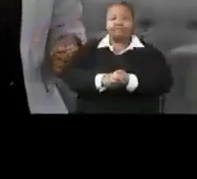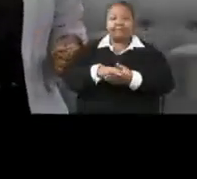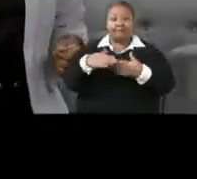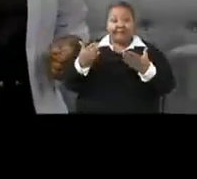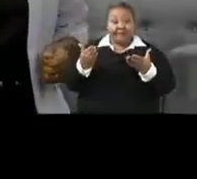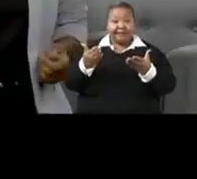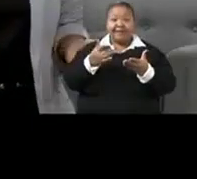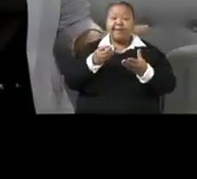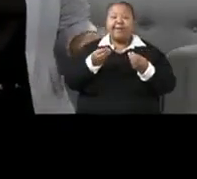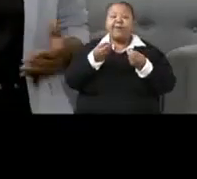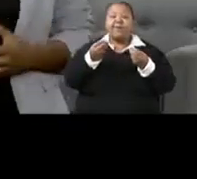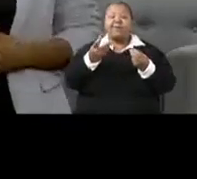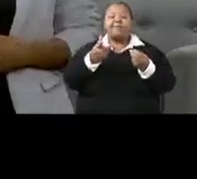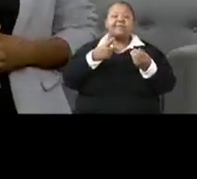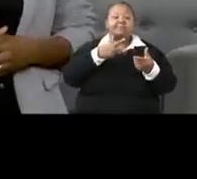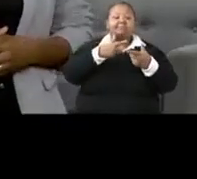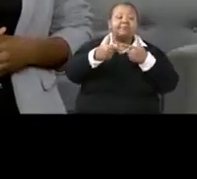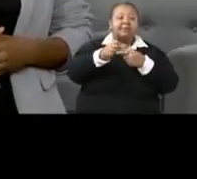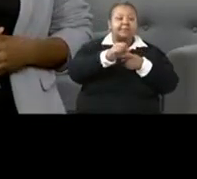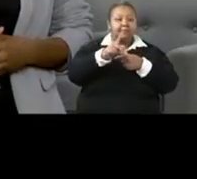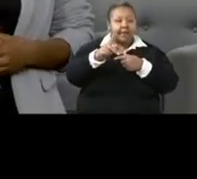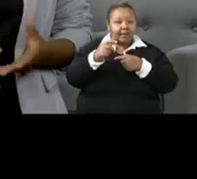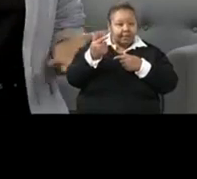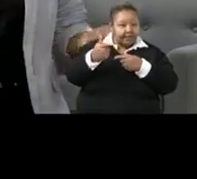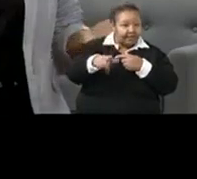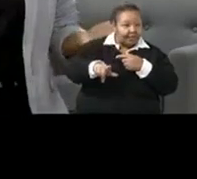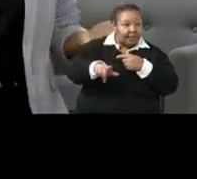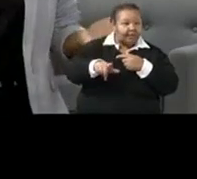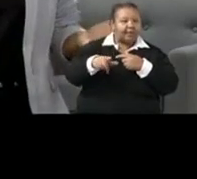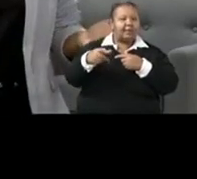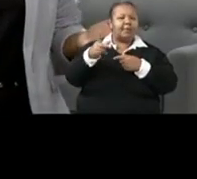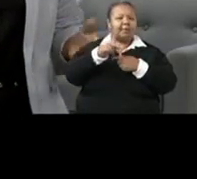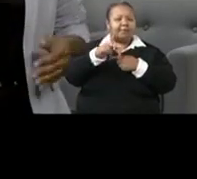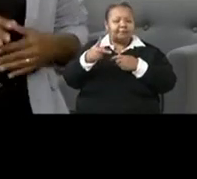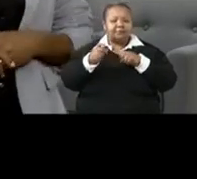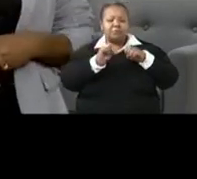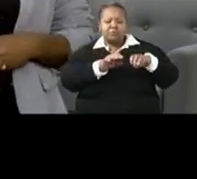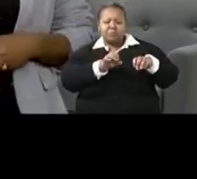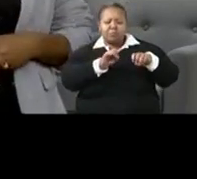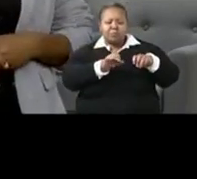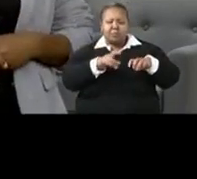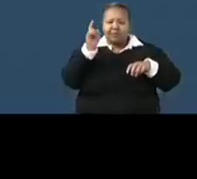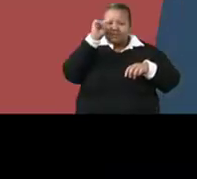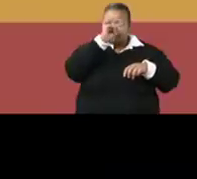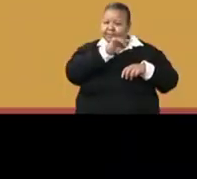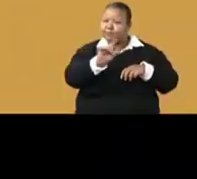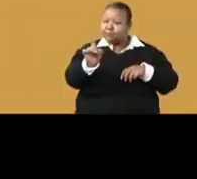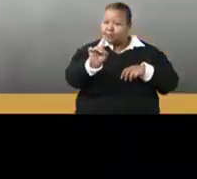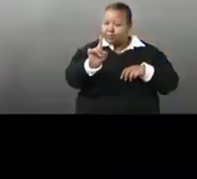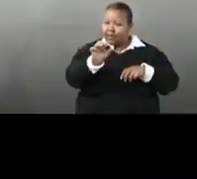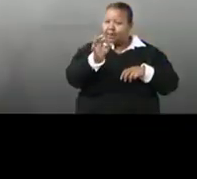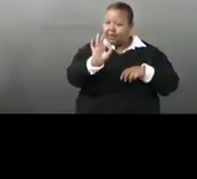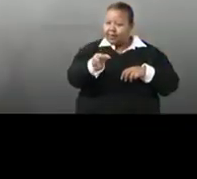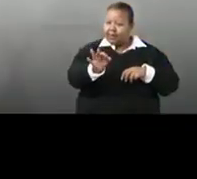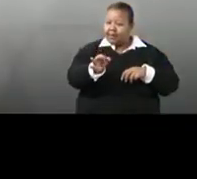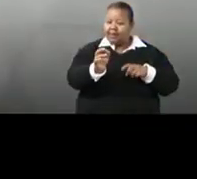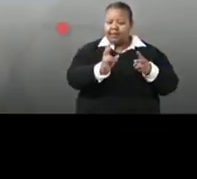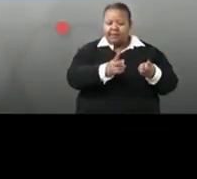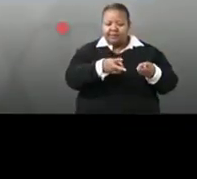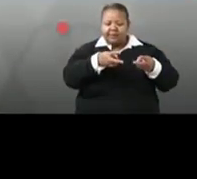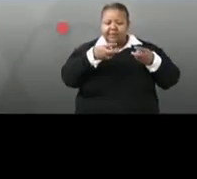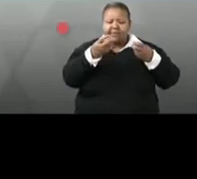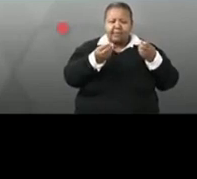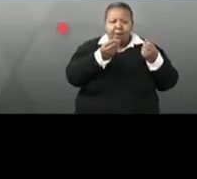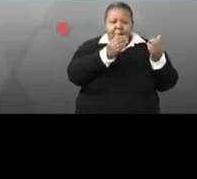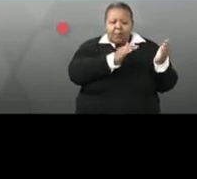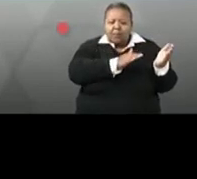Opa, e aí? Como você se saiu com a primeira SP? Com as dicas que a gente viu, nem ficou difícil, não é mesmo? Você percebeu o caminho